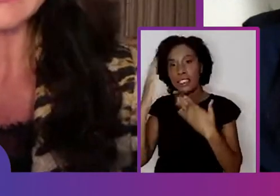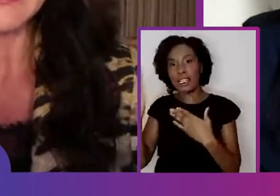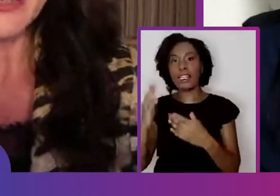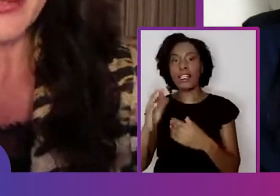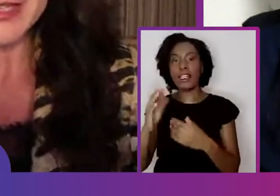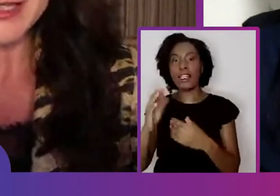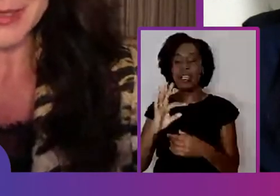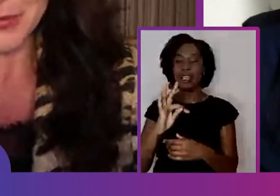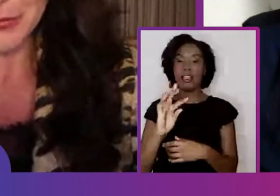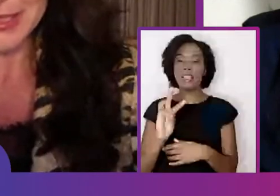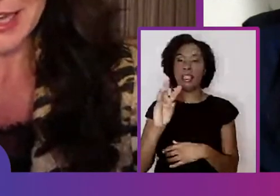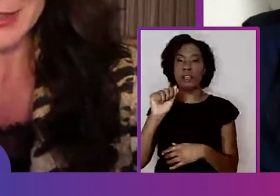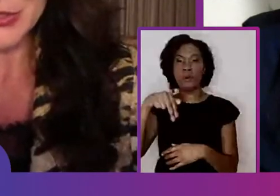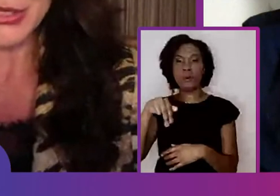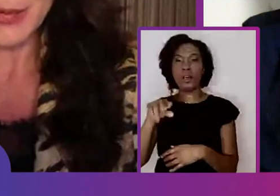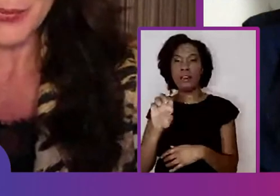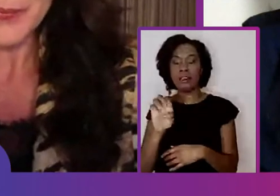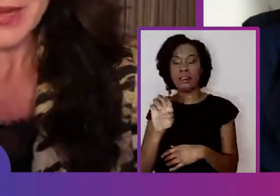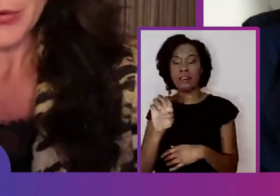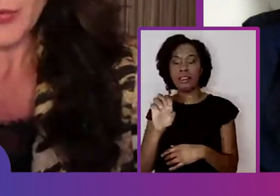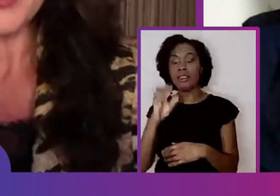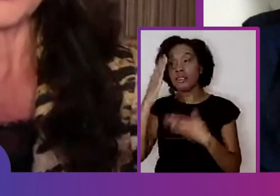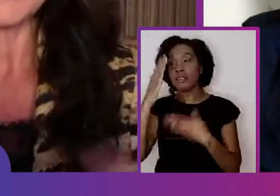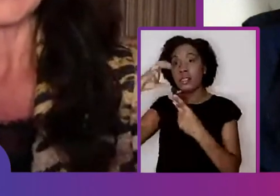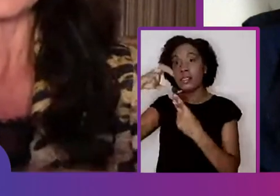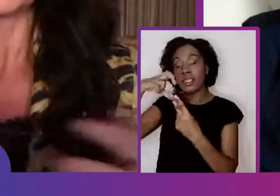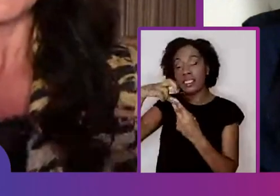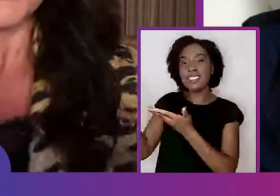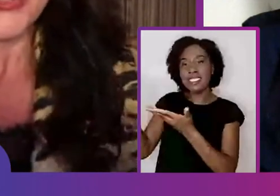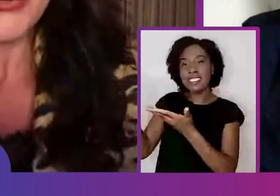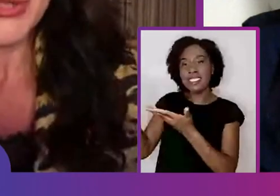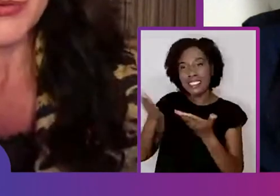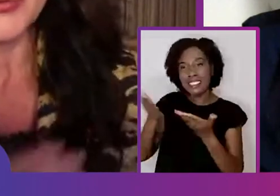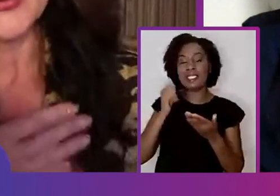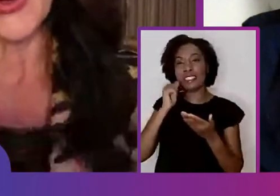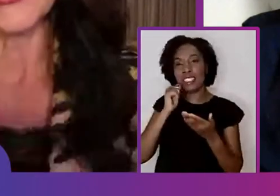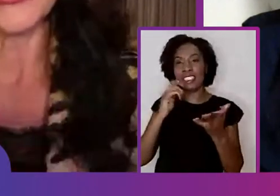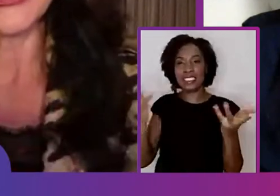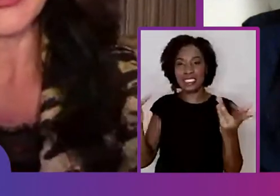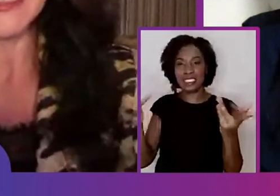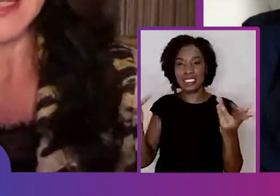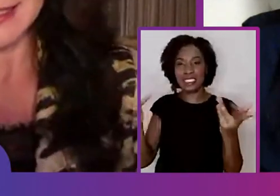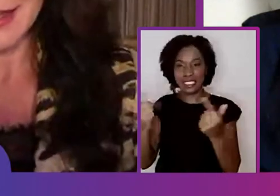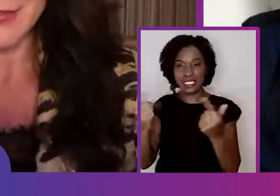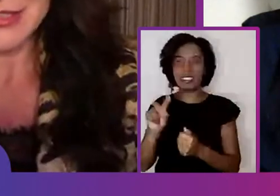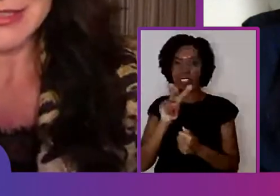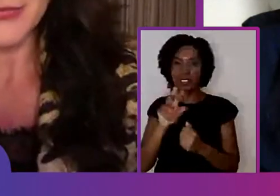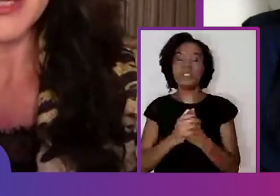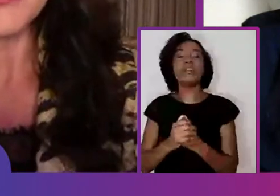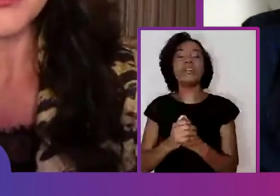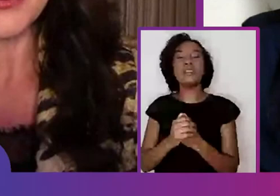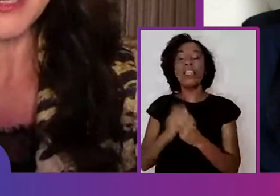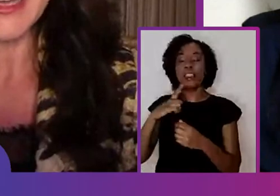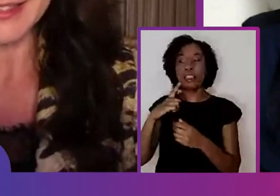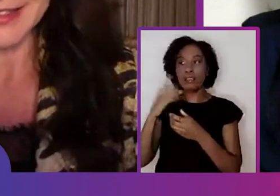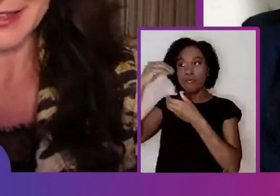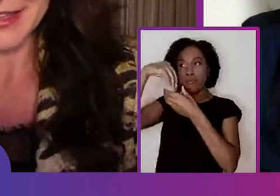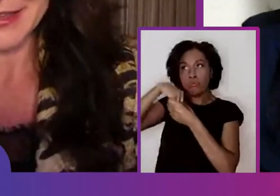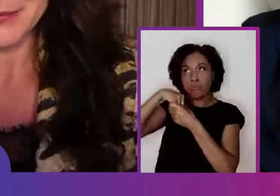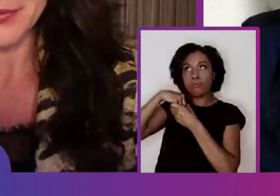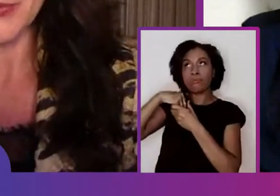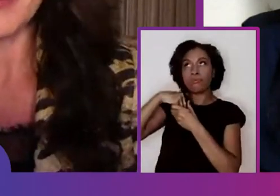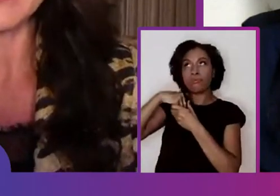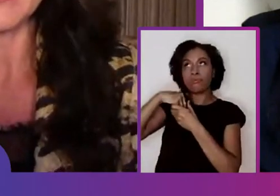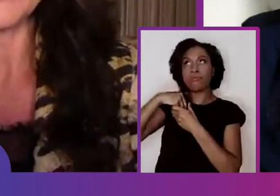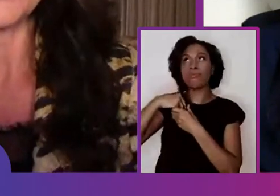essas mulheres incríveis, Ana Paula e Carla Tiepo, com pessoas cheias de conteúdo ao longo de todas essas lives. Tawane, muito